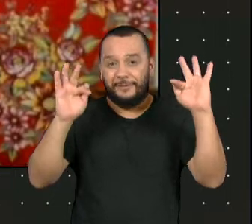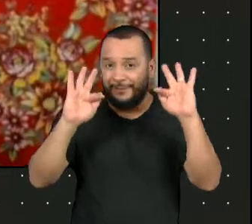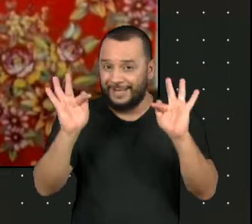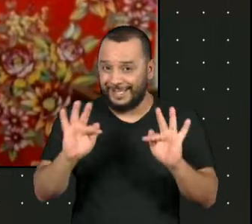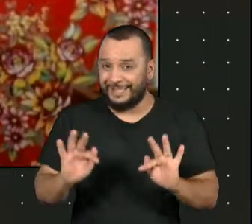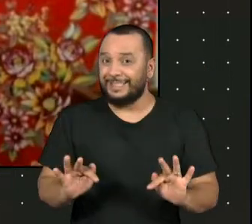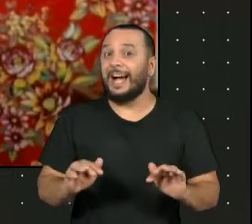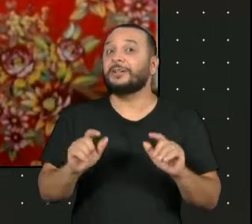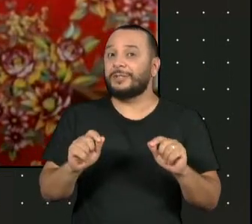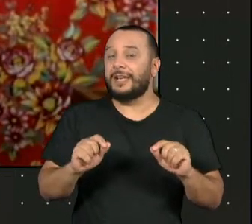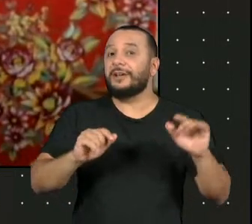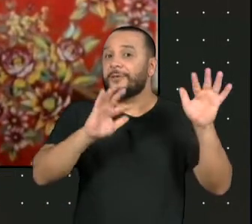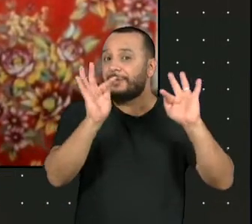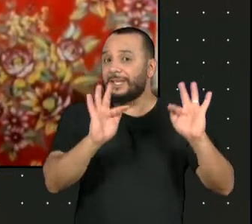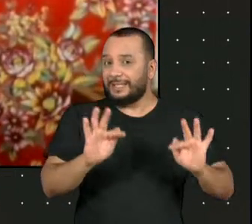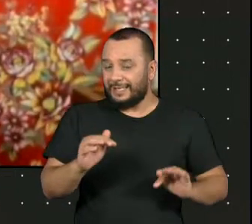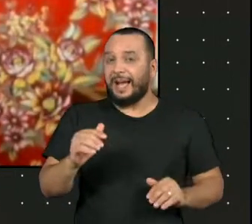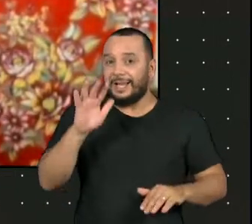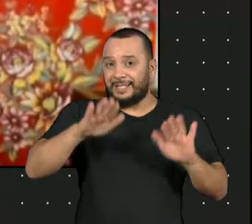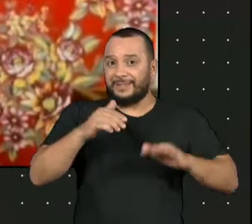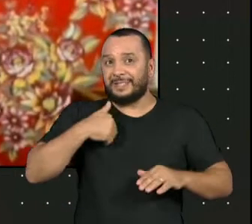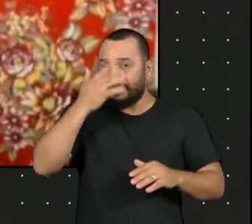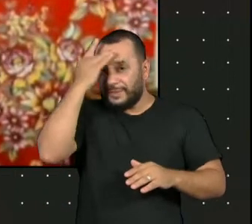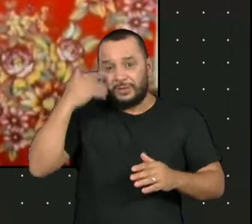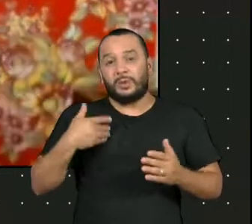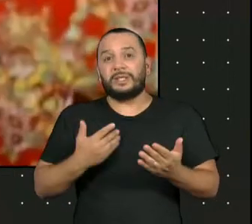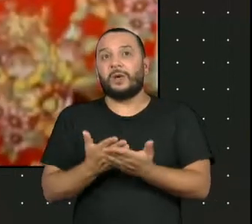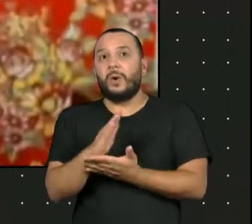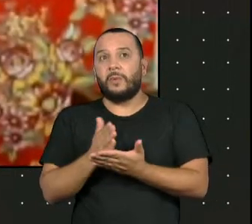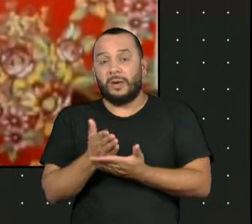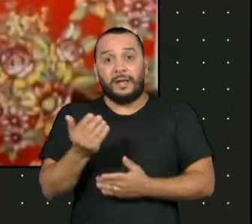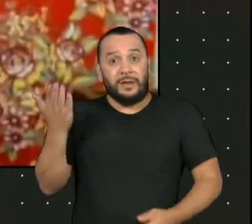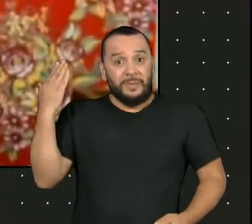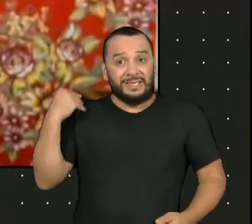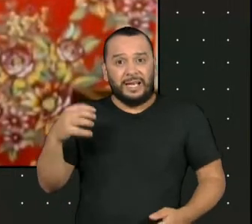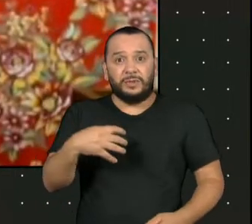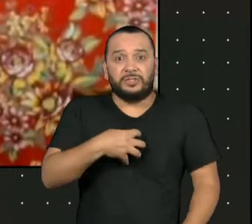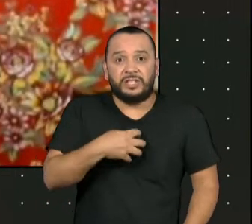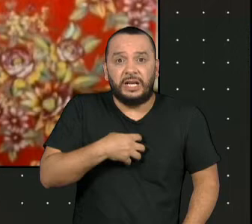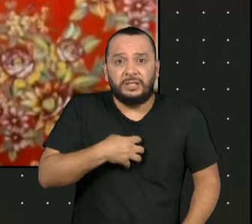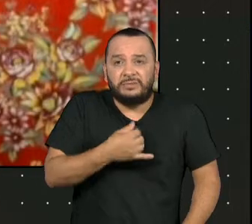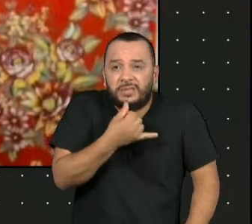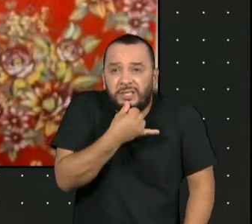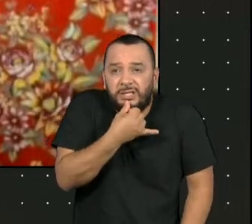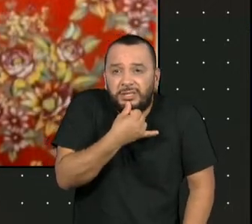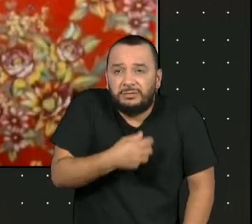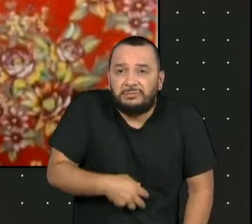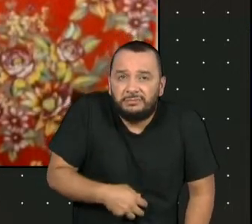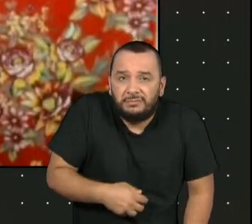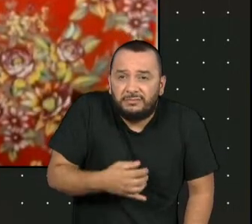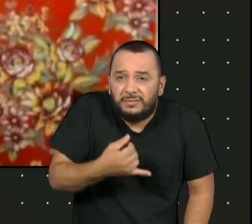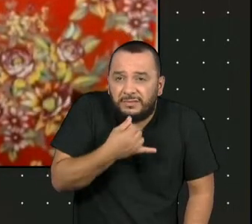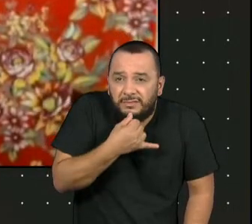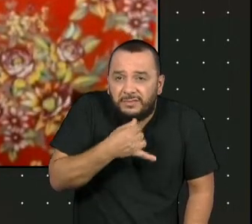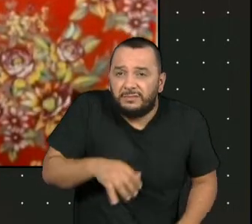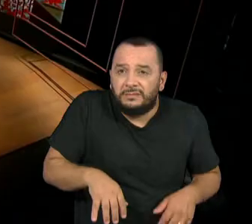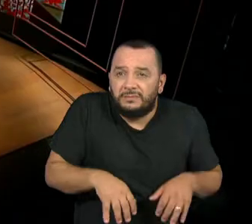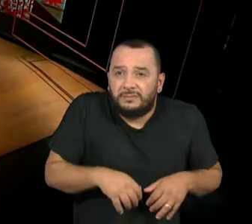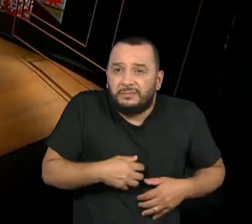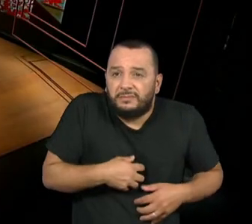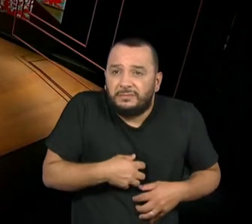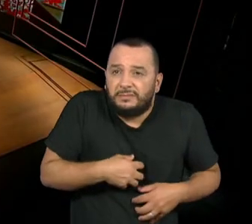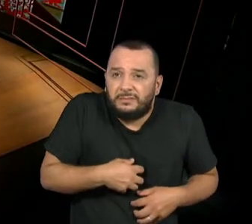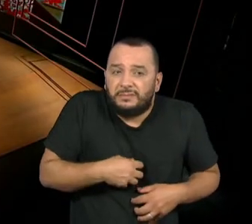bem, meu estado de pessoa em pé era assim. Então, meu corpo já estava habituado a